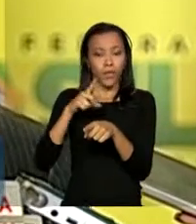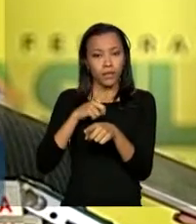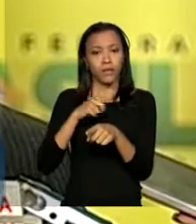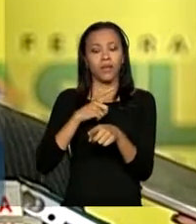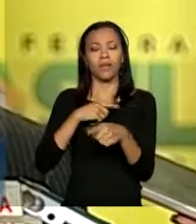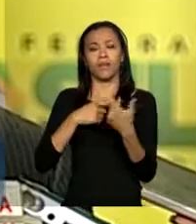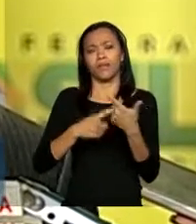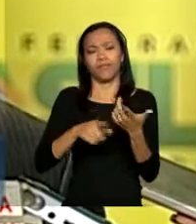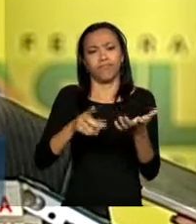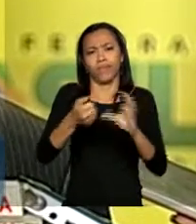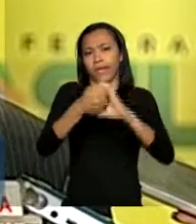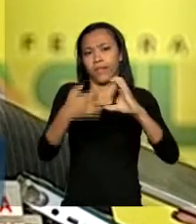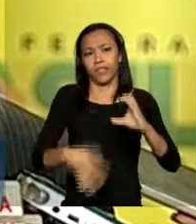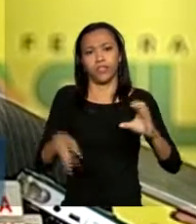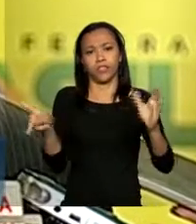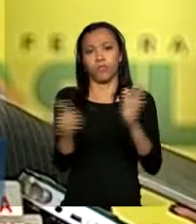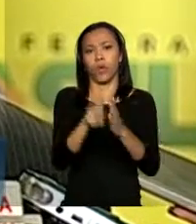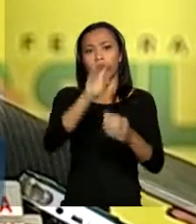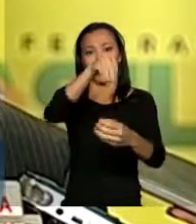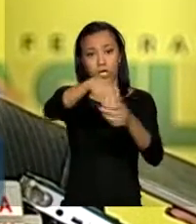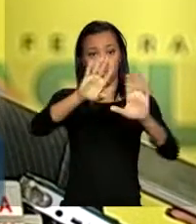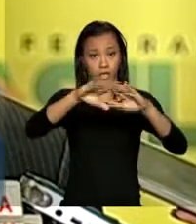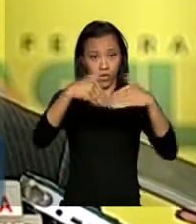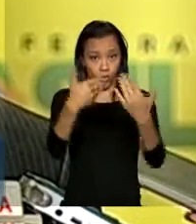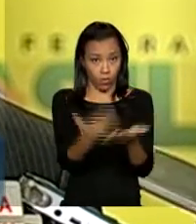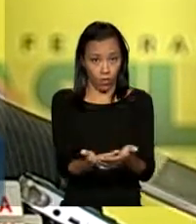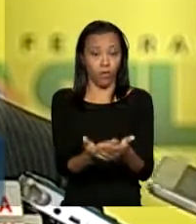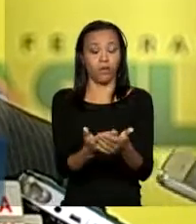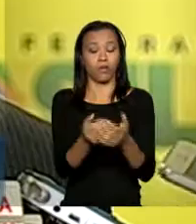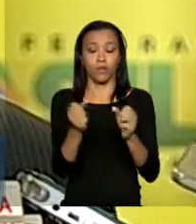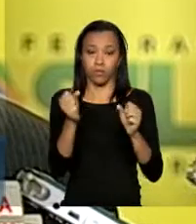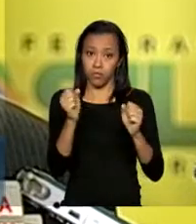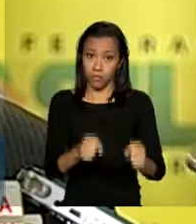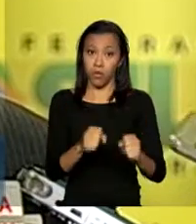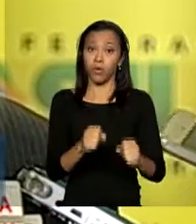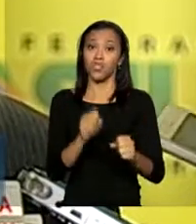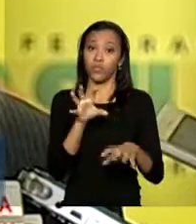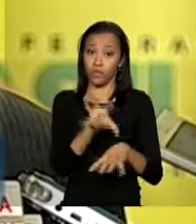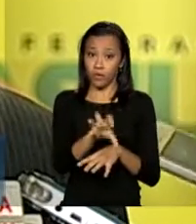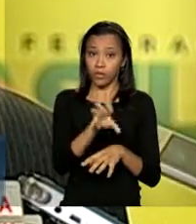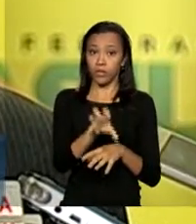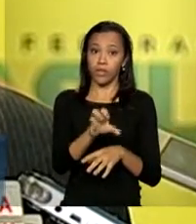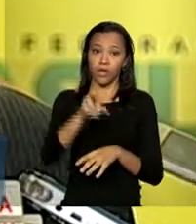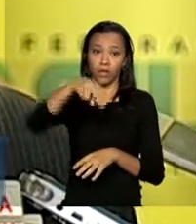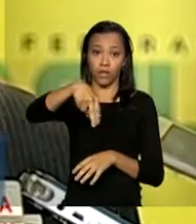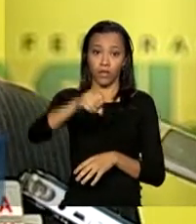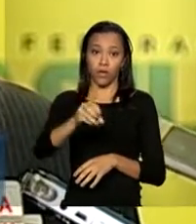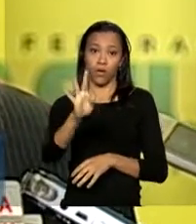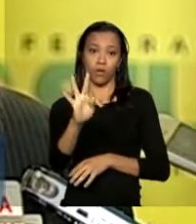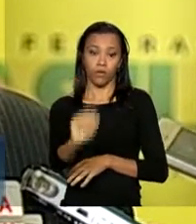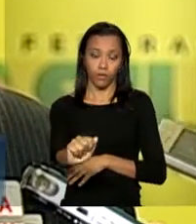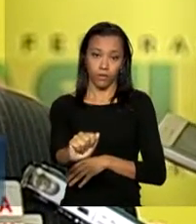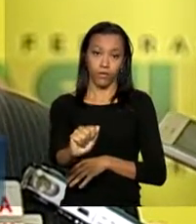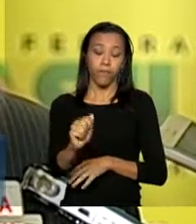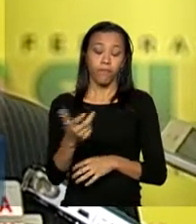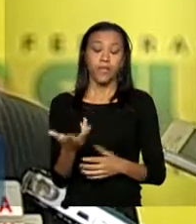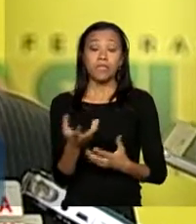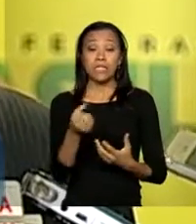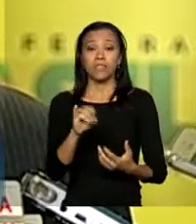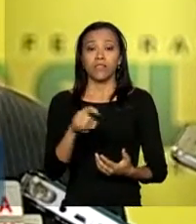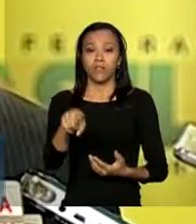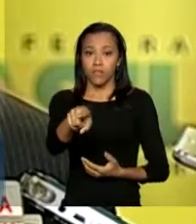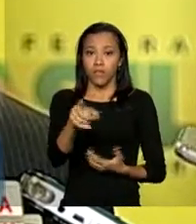são esses que eu mencionei, que podem determinar isso. E do ponto de vista da prestação de serviço, se você quer